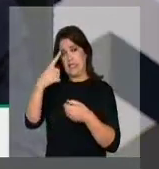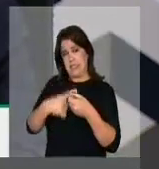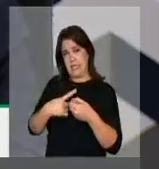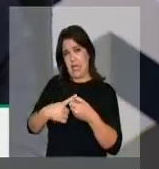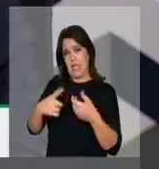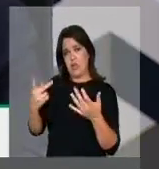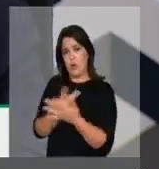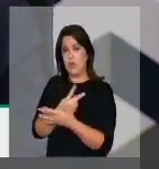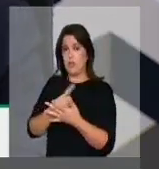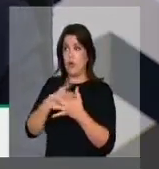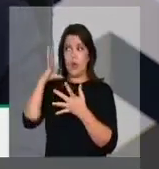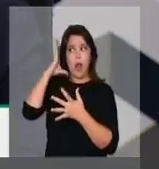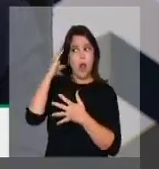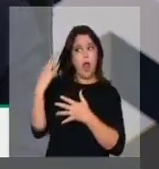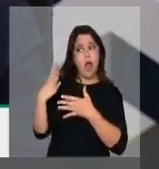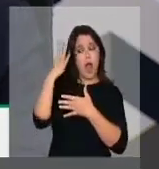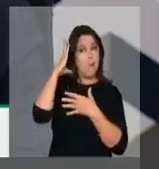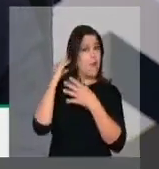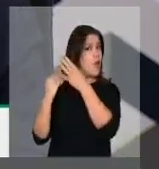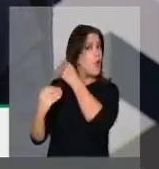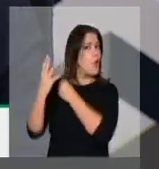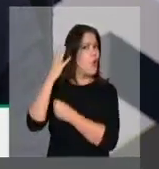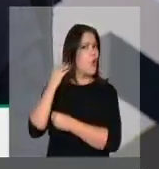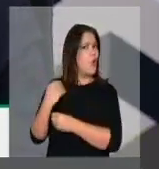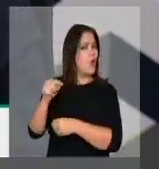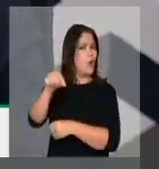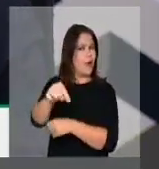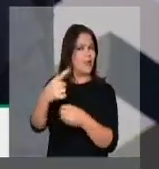2 toneladas de cabelo humano.